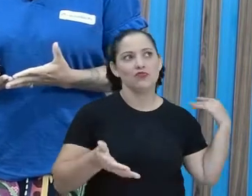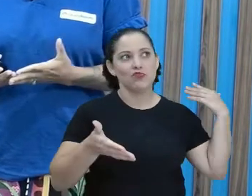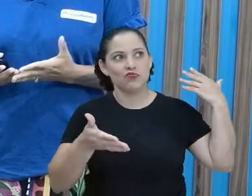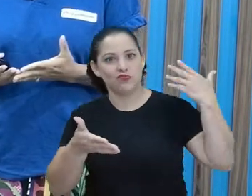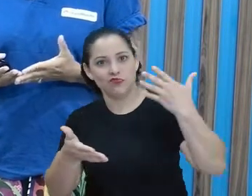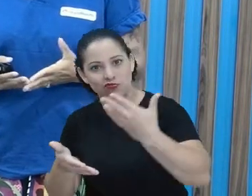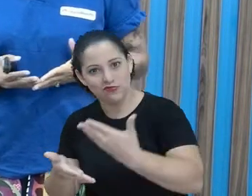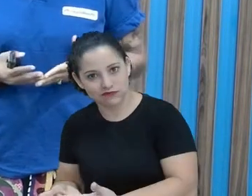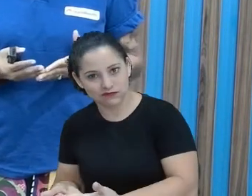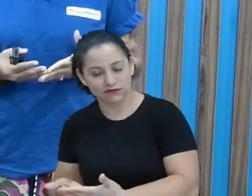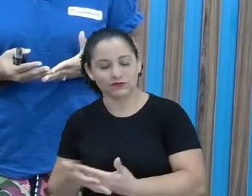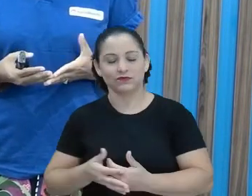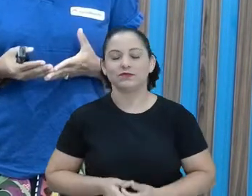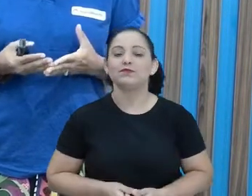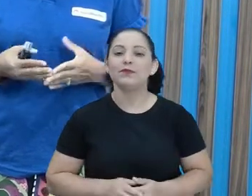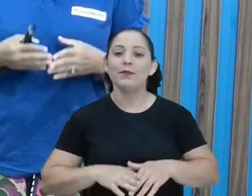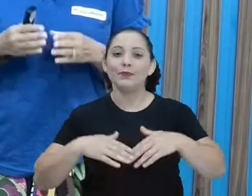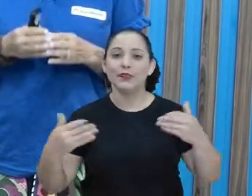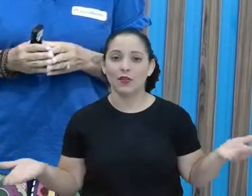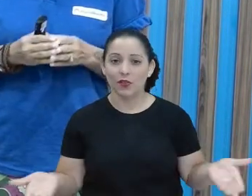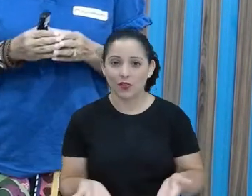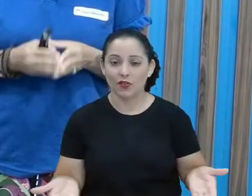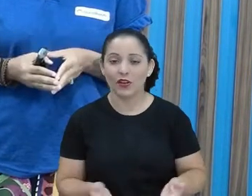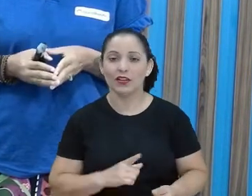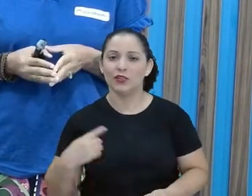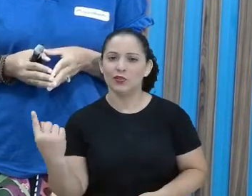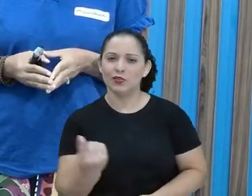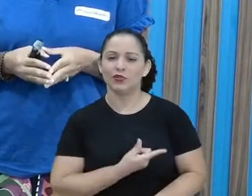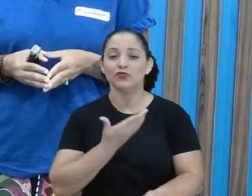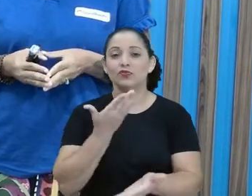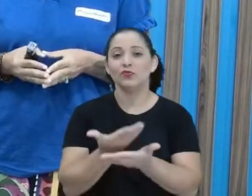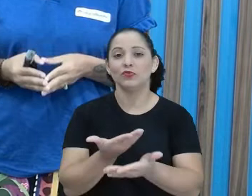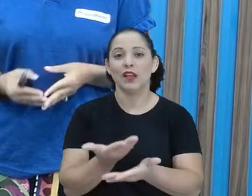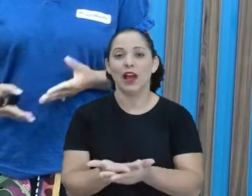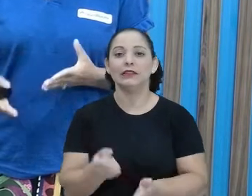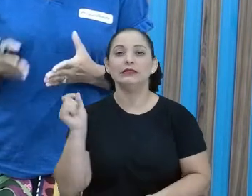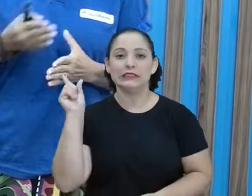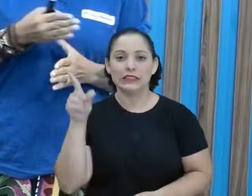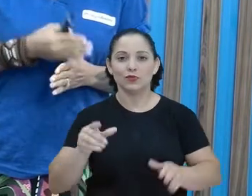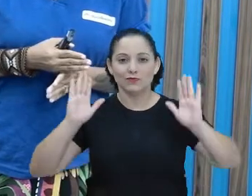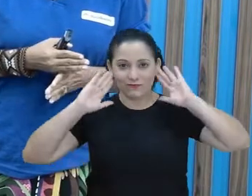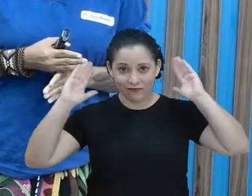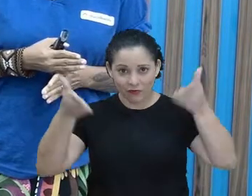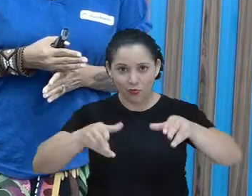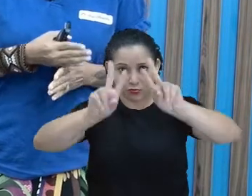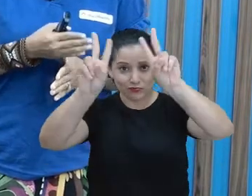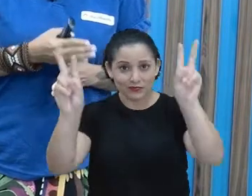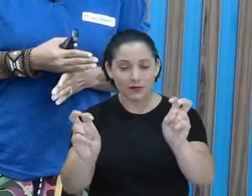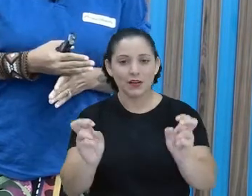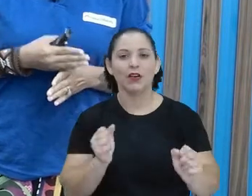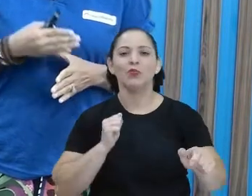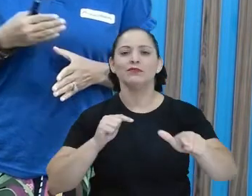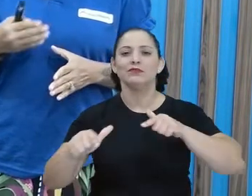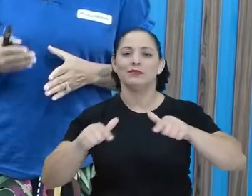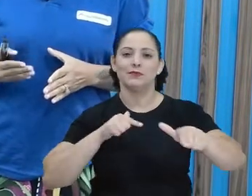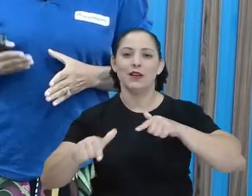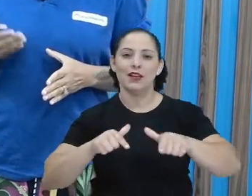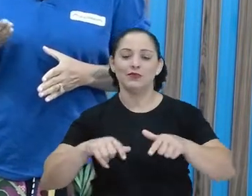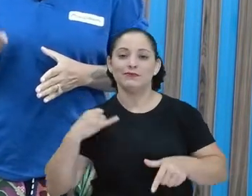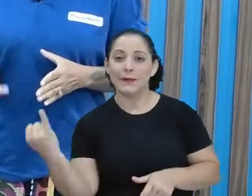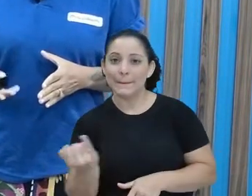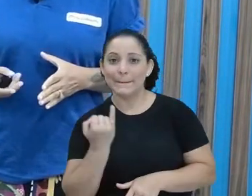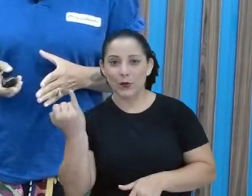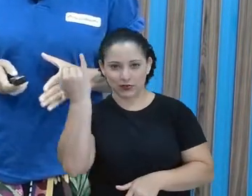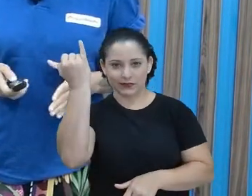trabalho. Então, hoje vamos falar a respeito disso que faz parte do nosso dia a dia, que é a importância